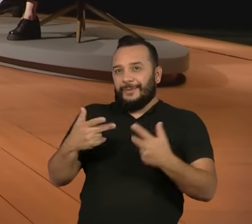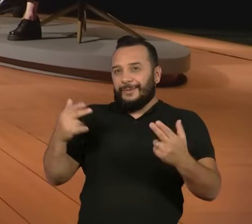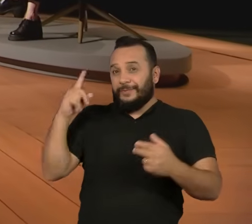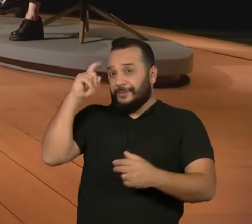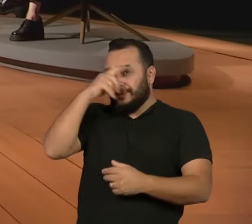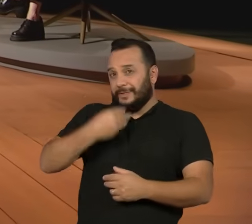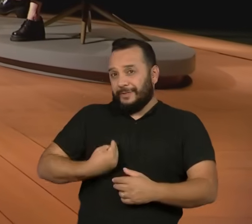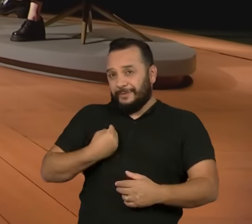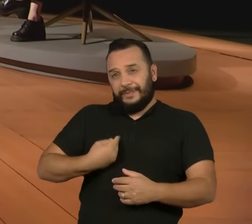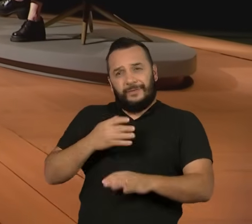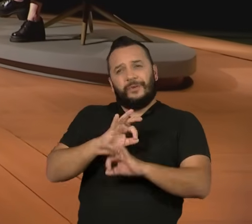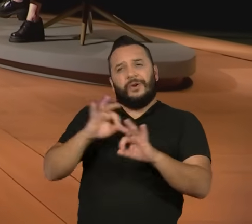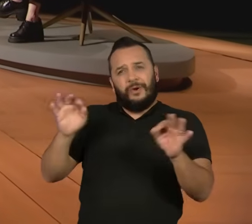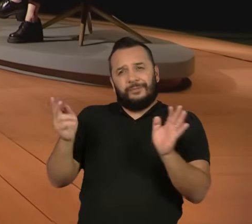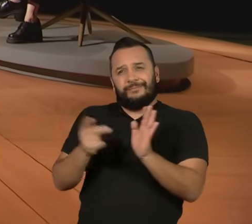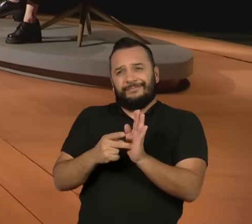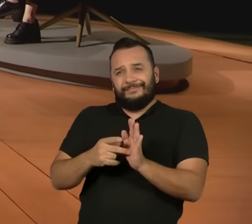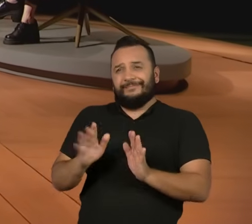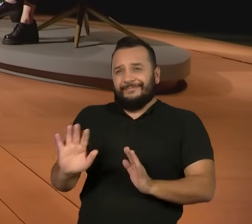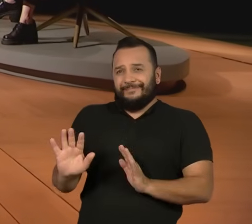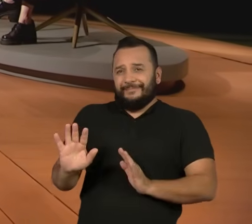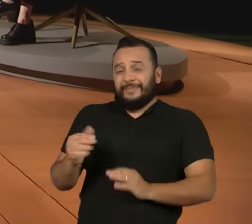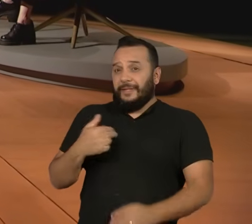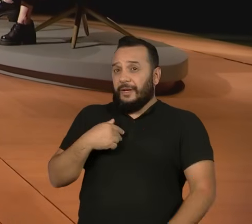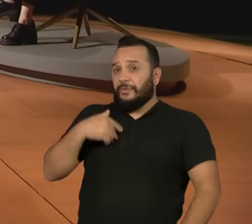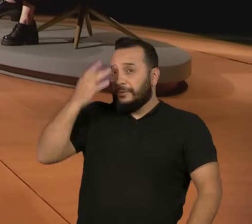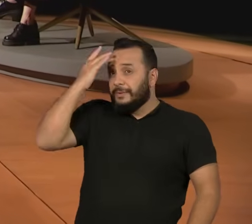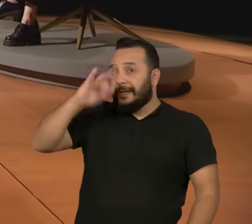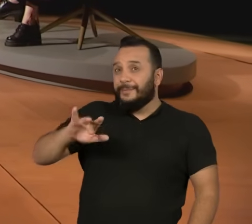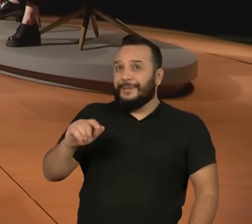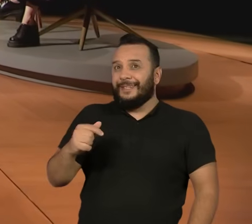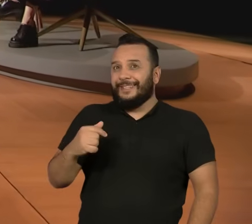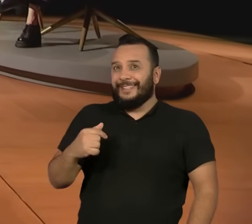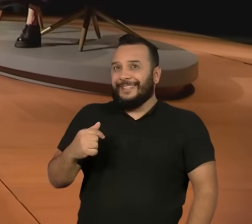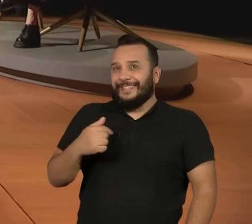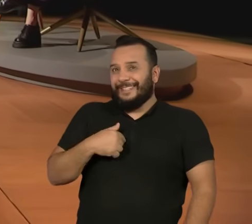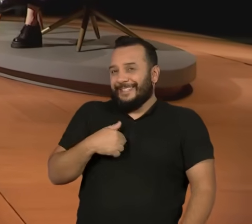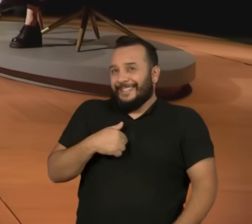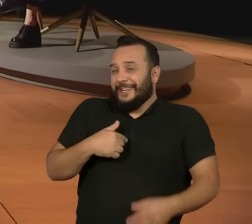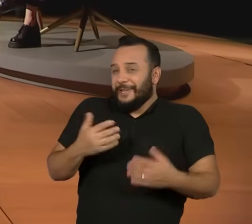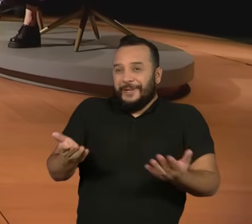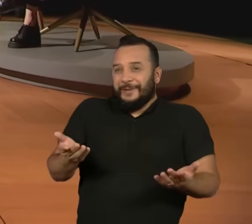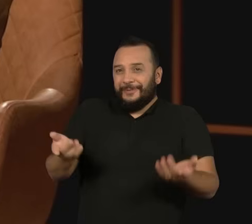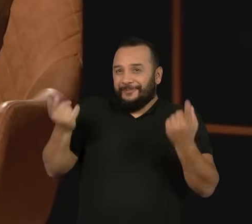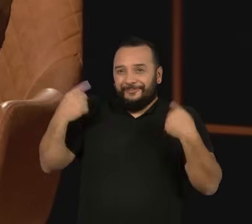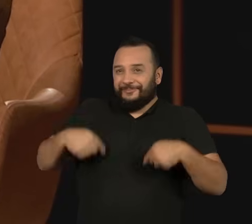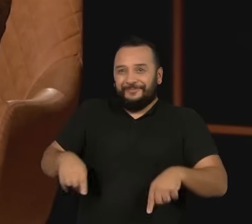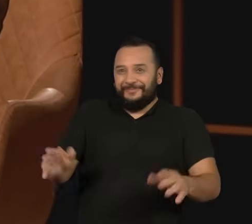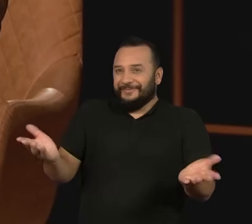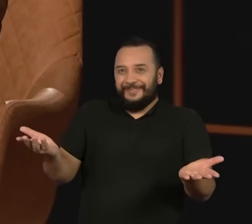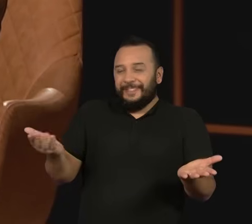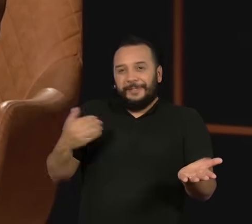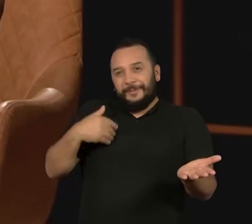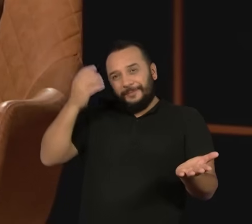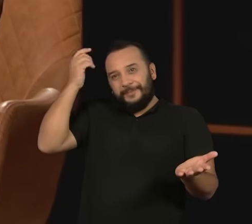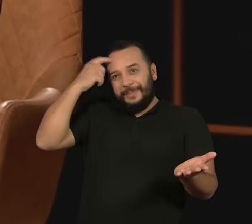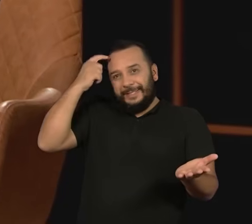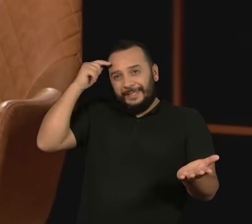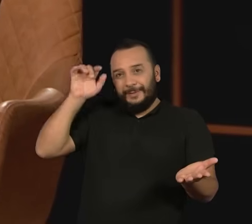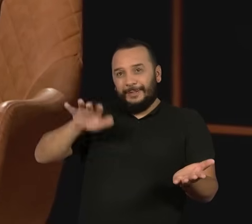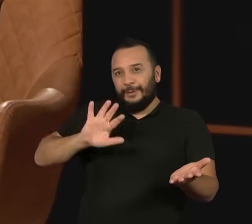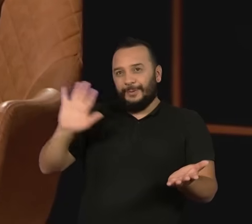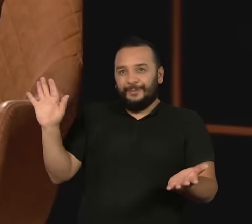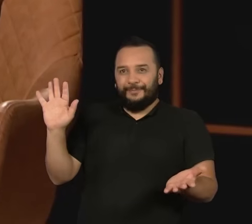foi ótimo, realmente. O que eu não sabia que ia correr o risco de eu virar atriz mesmo, né? Ela não estava pensando nisso.